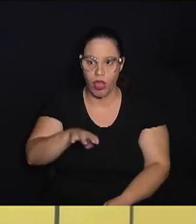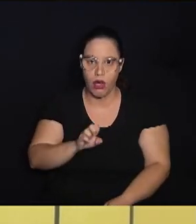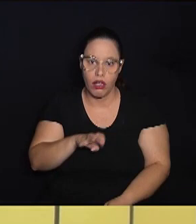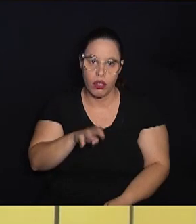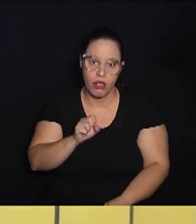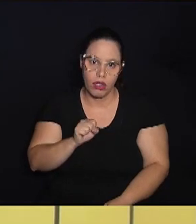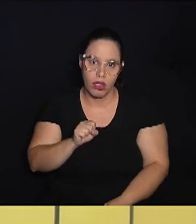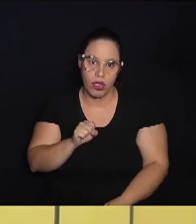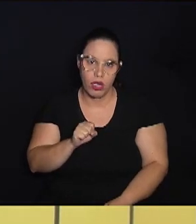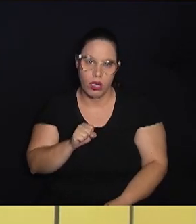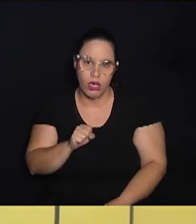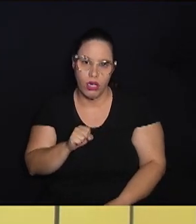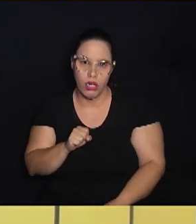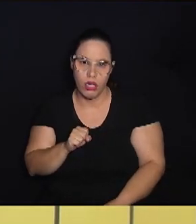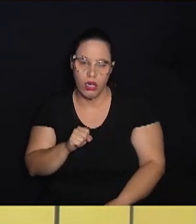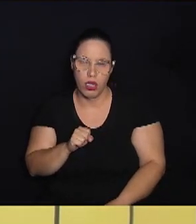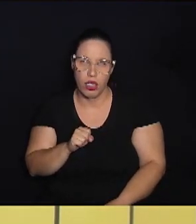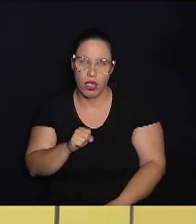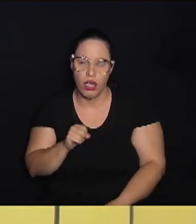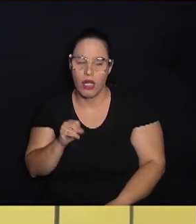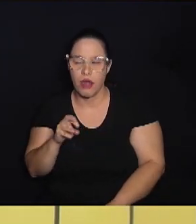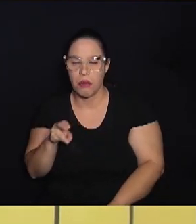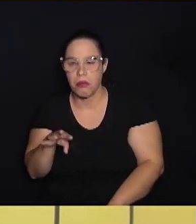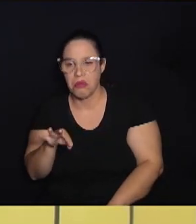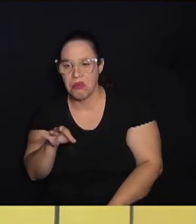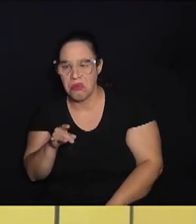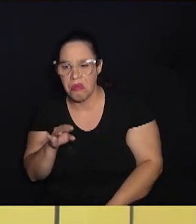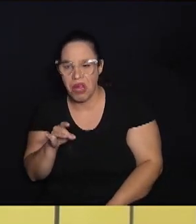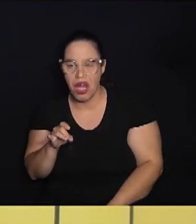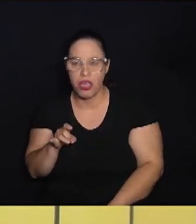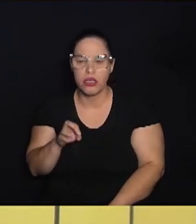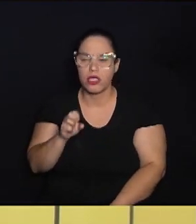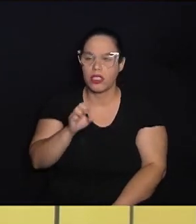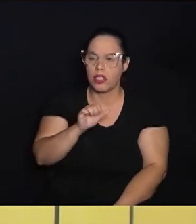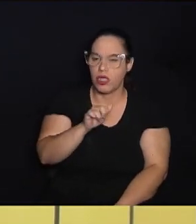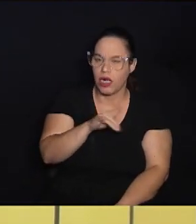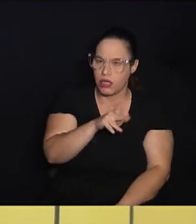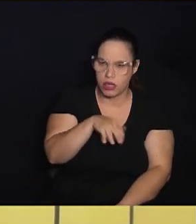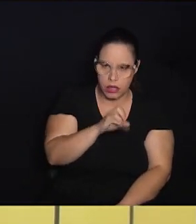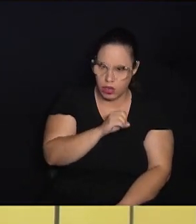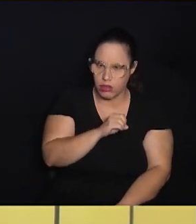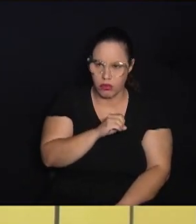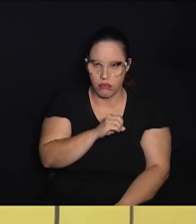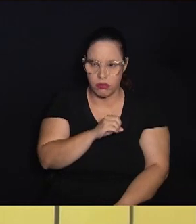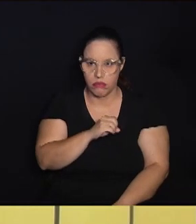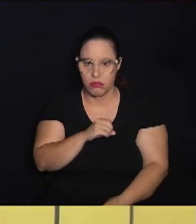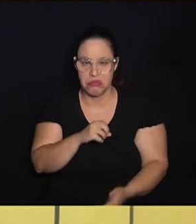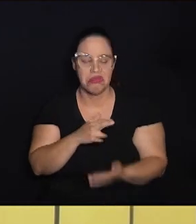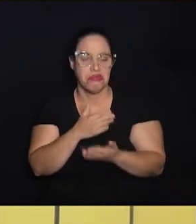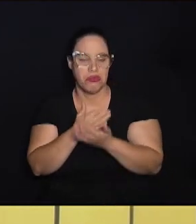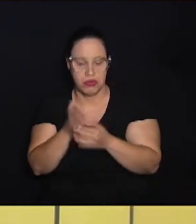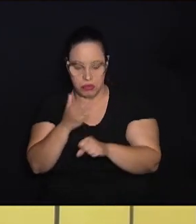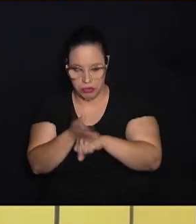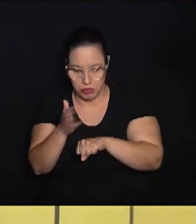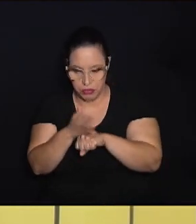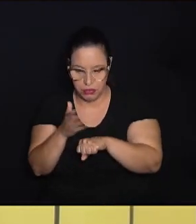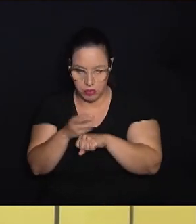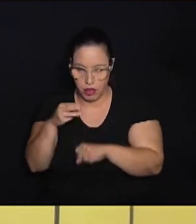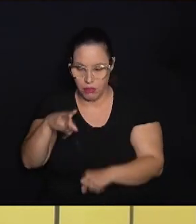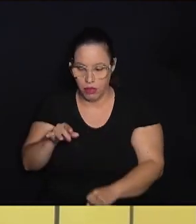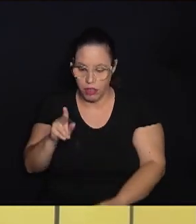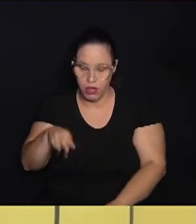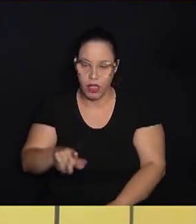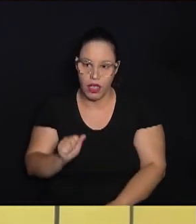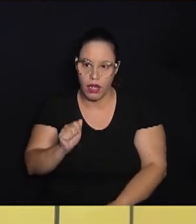e Ação eu esqueci o que quer dizer os os a a sigla Mas enfim eh na prática é o mangá tem características